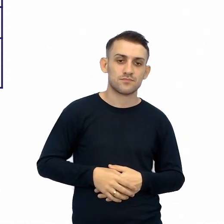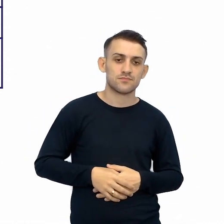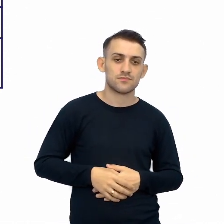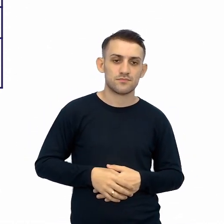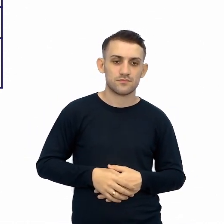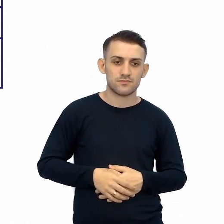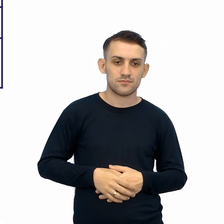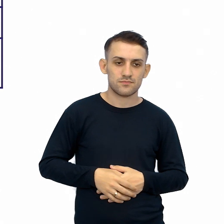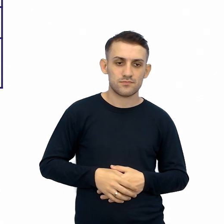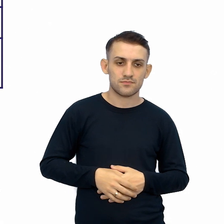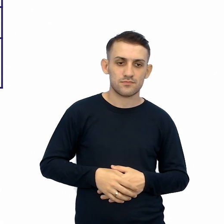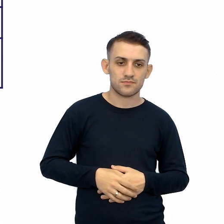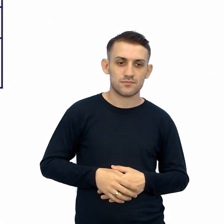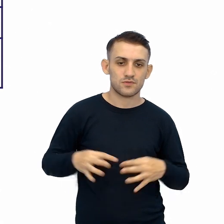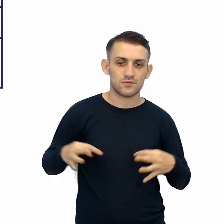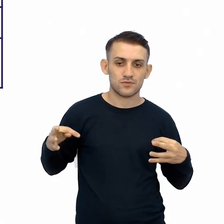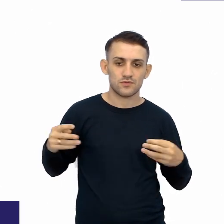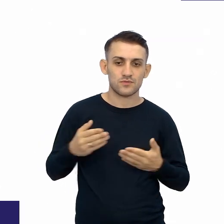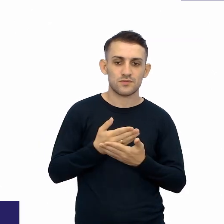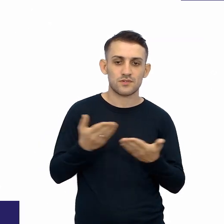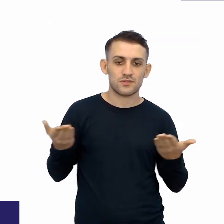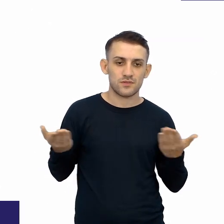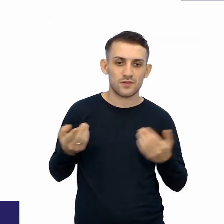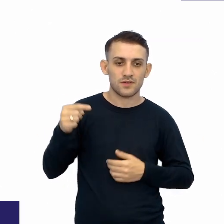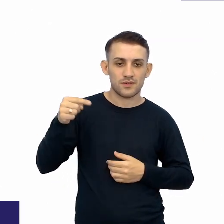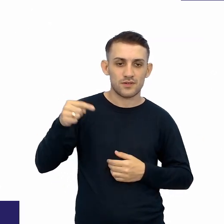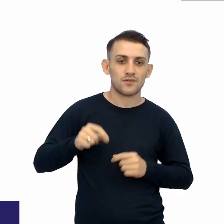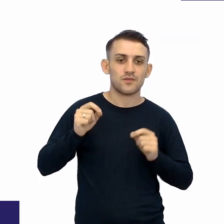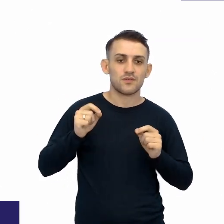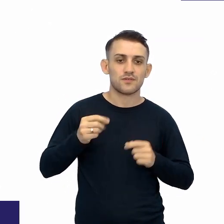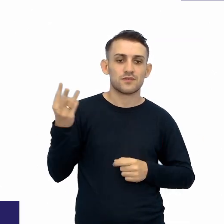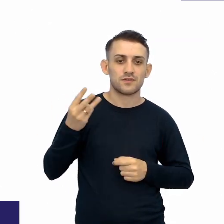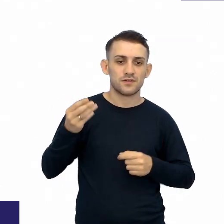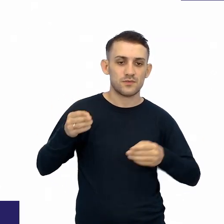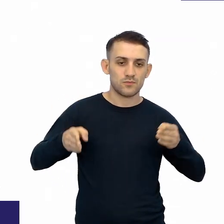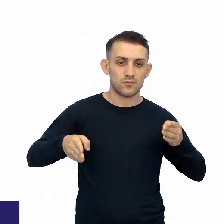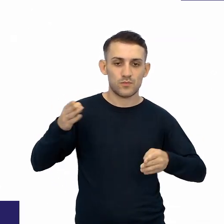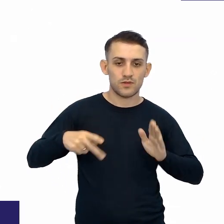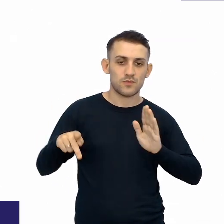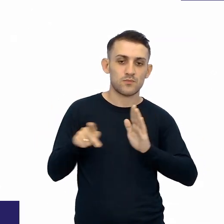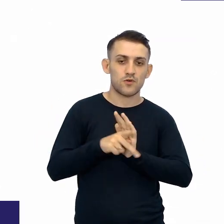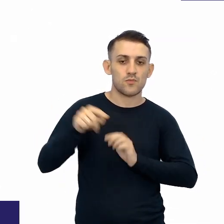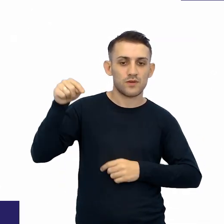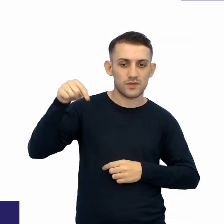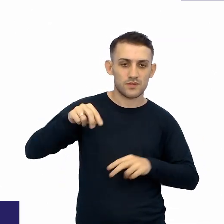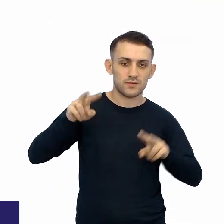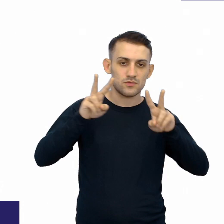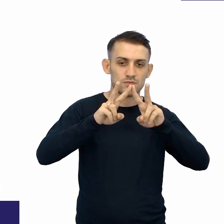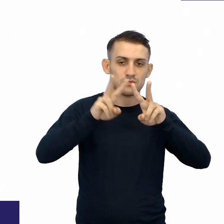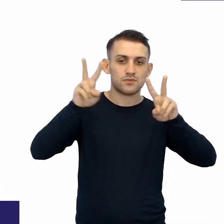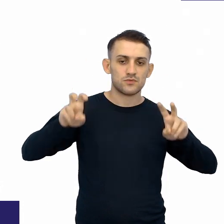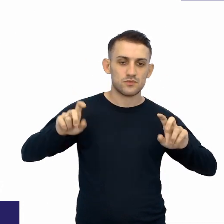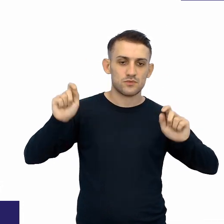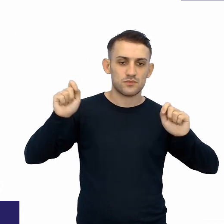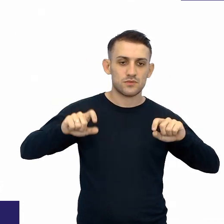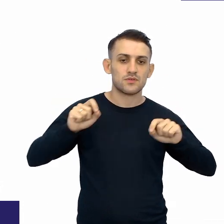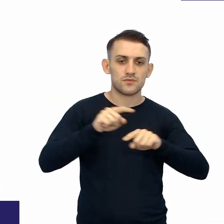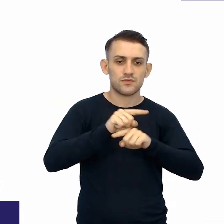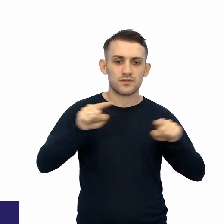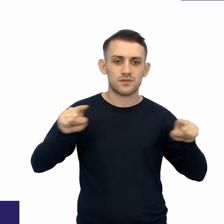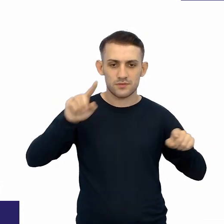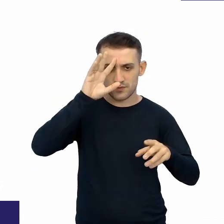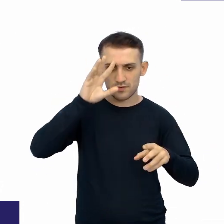bem. Queridos e queridas, chegamos no terceiro e último momento da nossa pauta, em que, como vocês